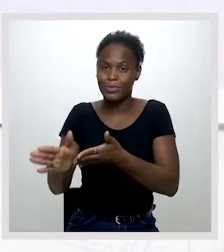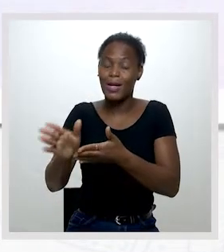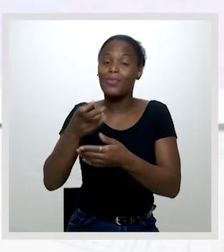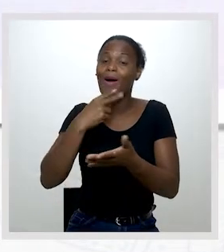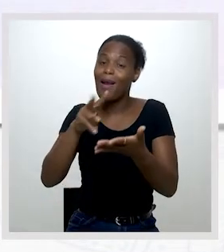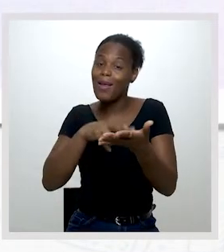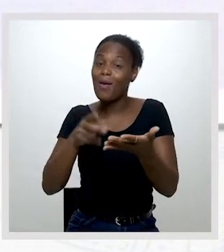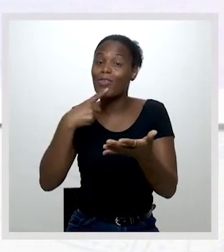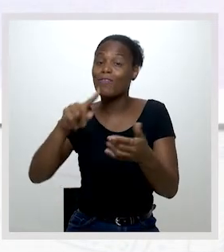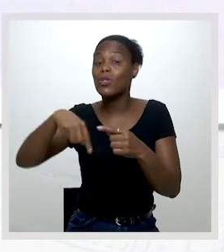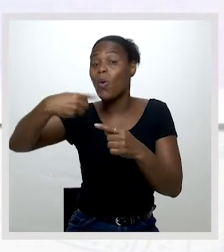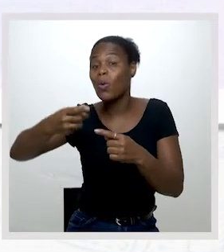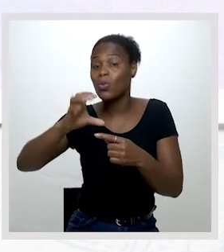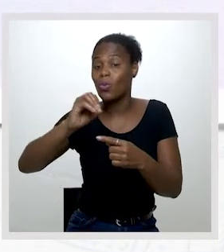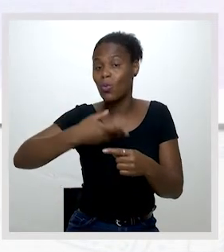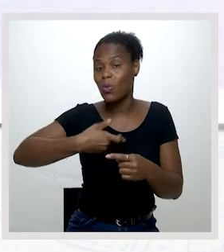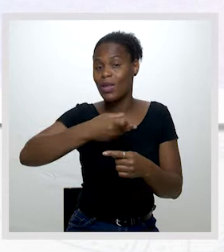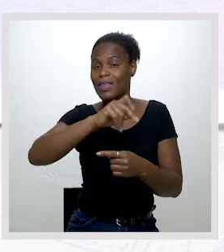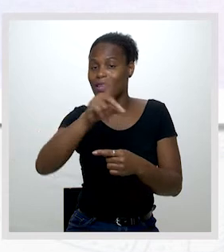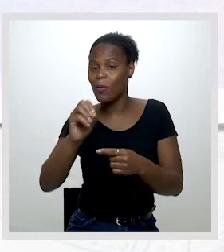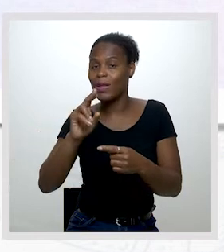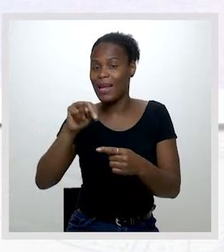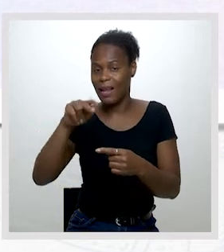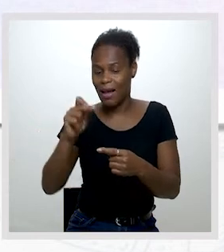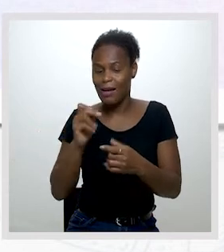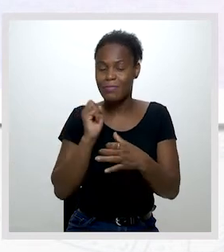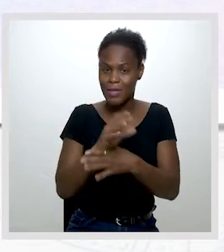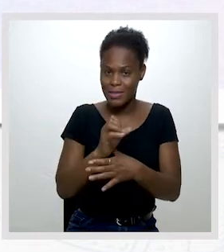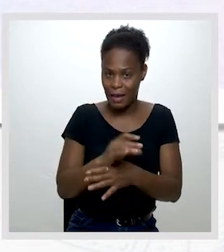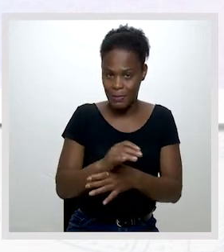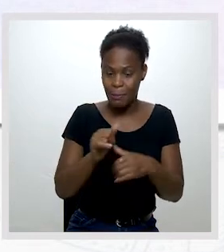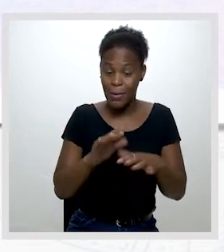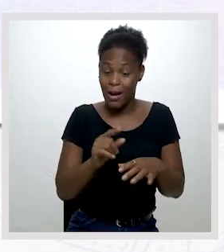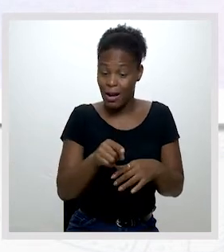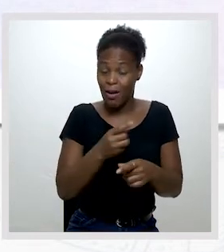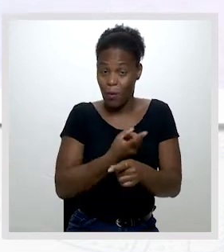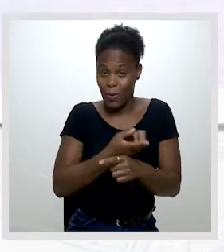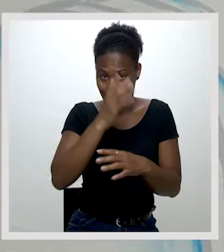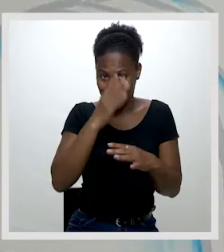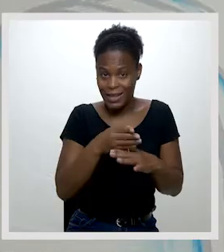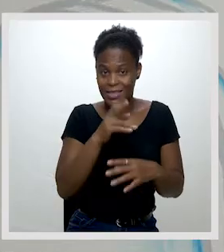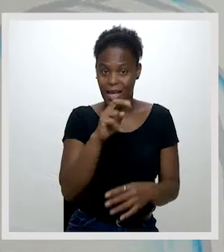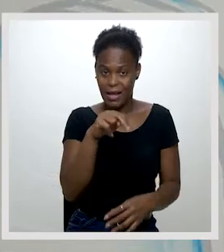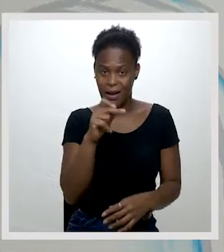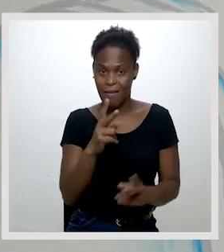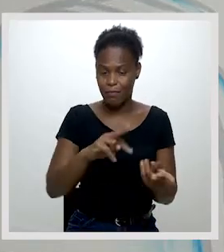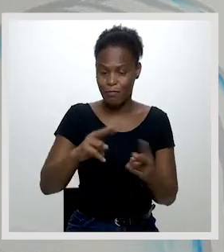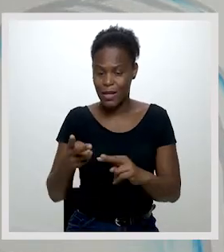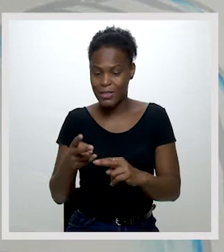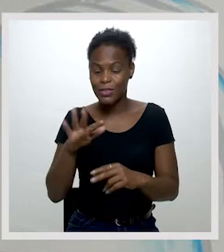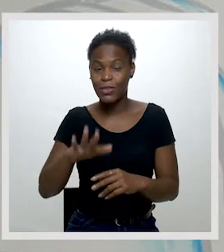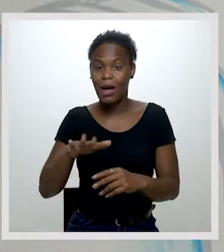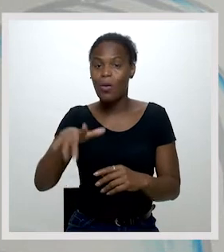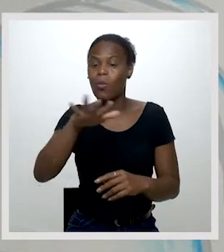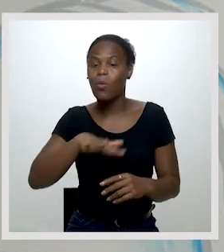outro codão do RNA mensageiro. No entanto, para que isso aconteça, não é? O RNA de transferência que está no sítio